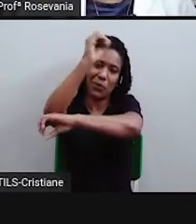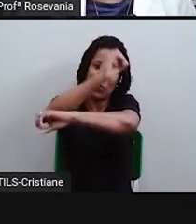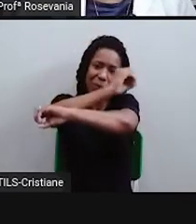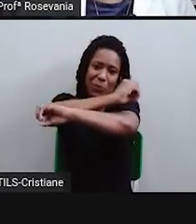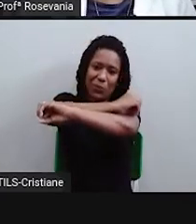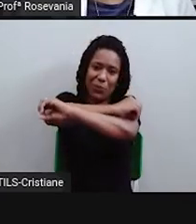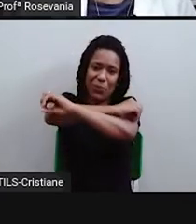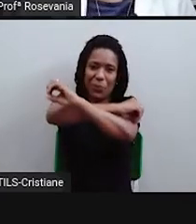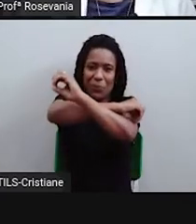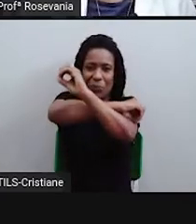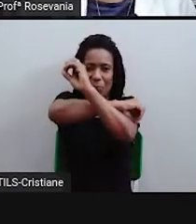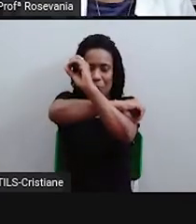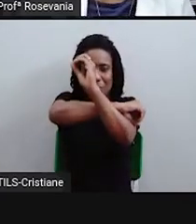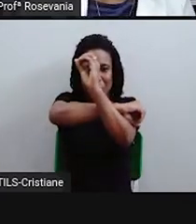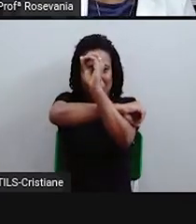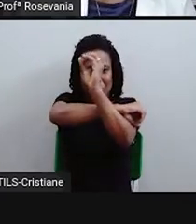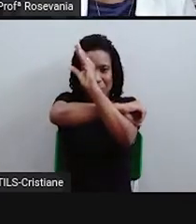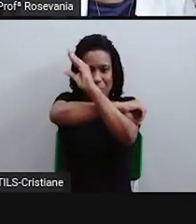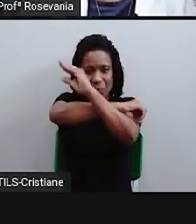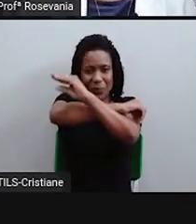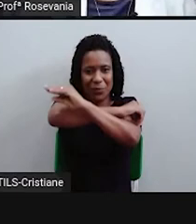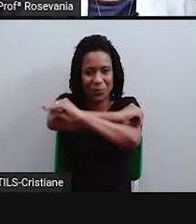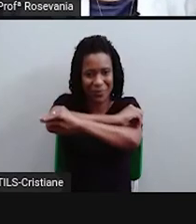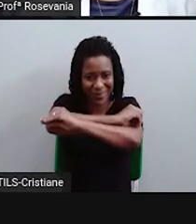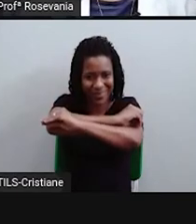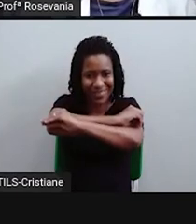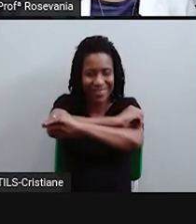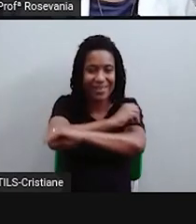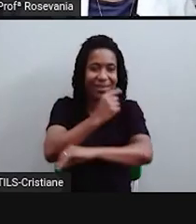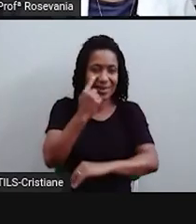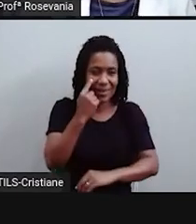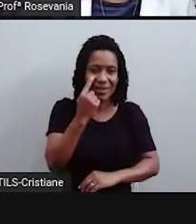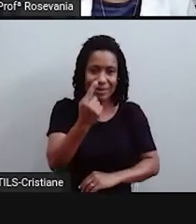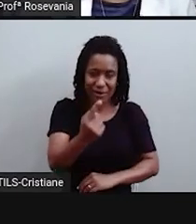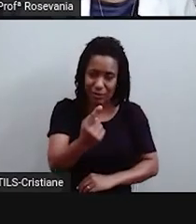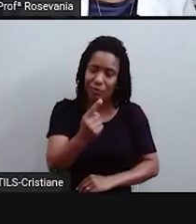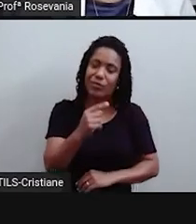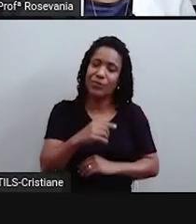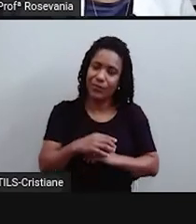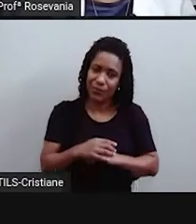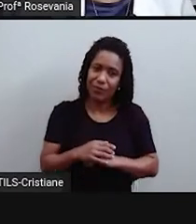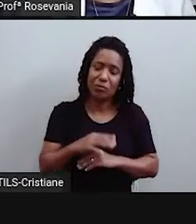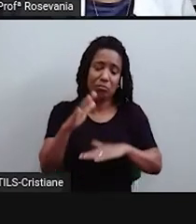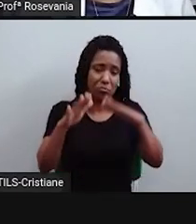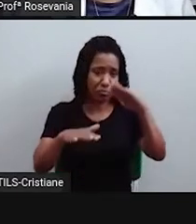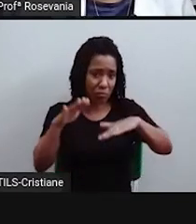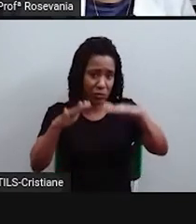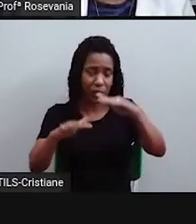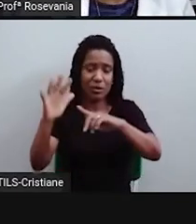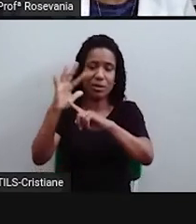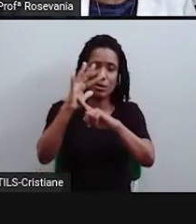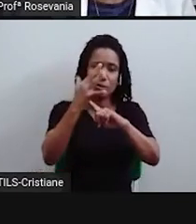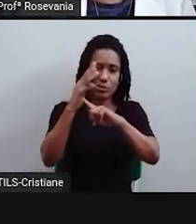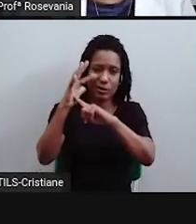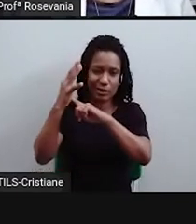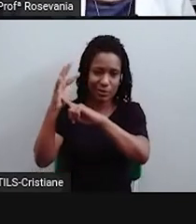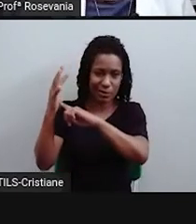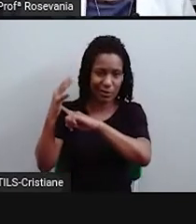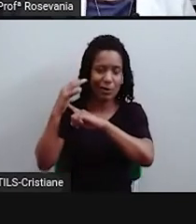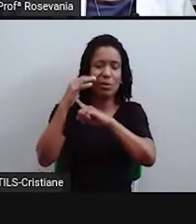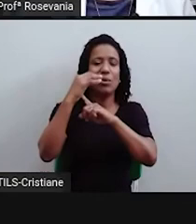E aqui a gente já está às 18 horas. É claro que isso muda um pouquinho de acordo com a estação do ano. No verão mesmo demora um pouquinho